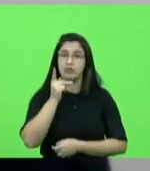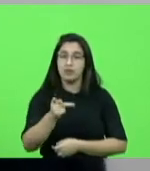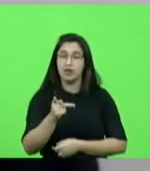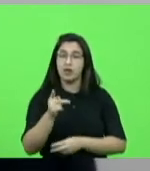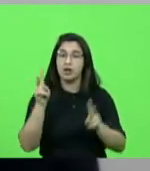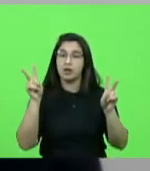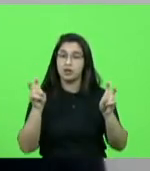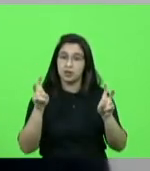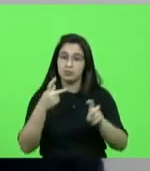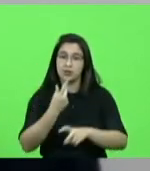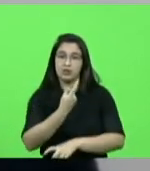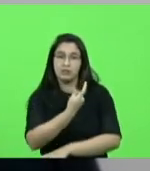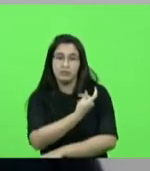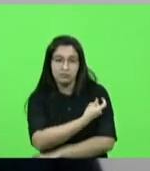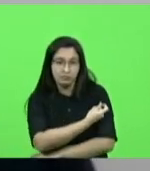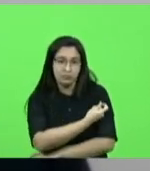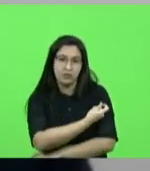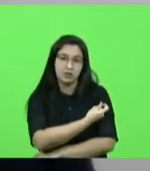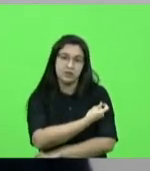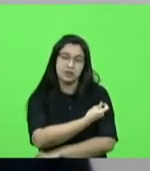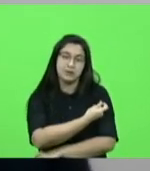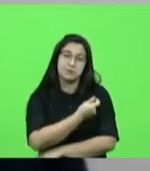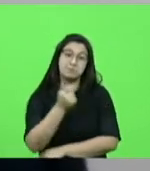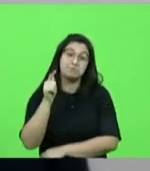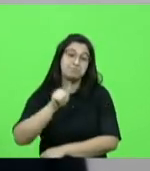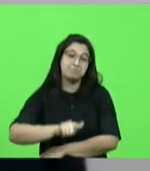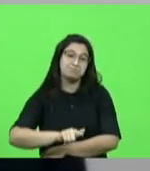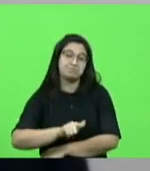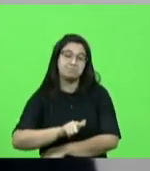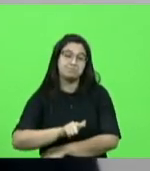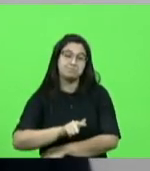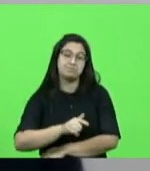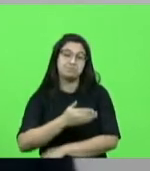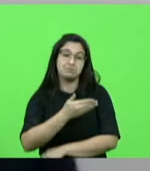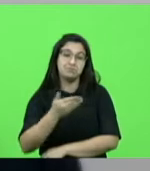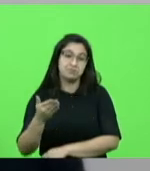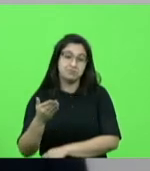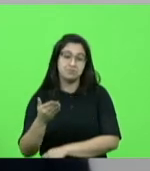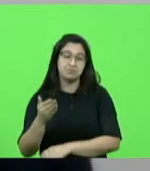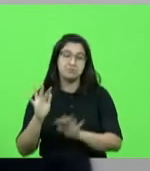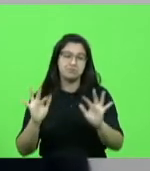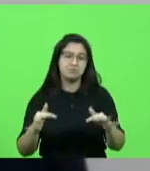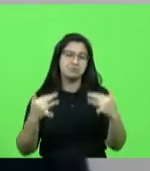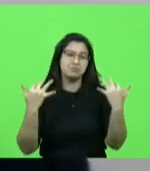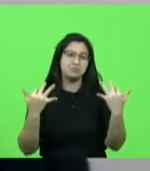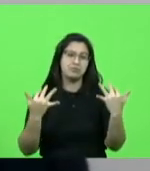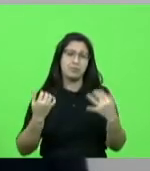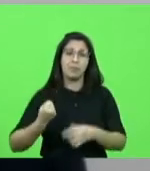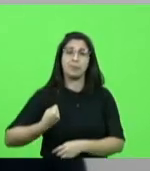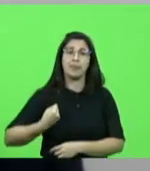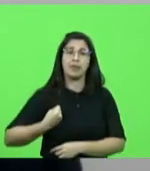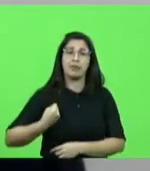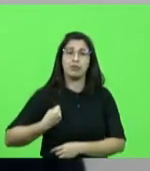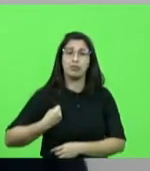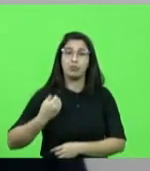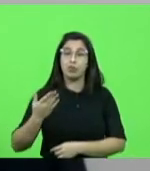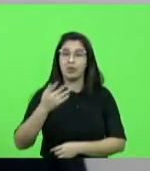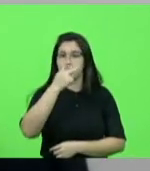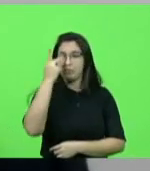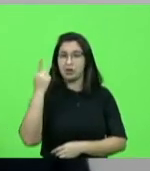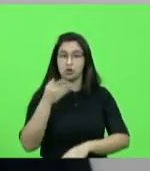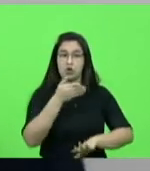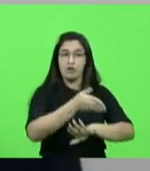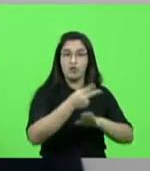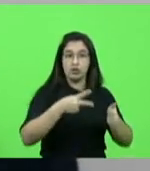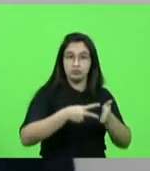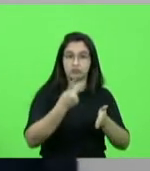da vacina, inclusive para chamar a atenção do número de pessoas que não foram receber a segunda